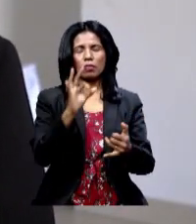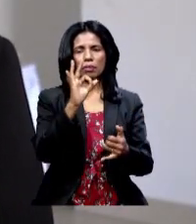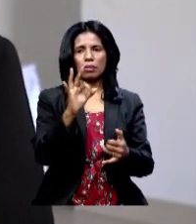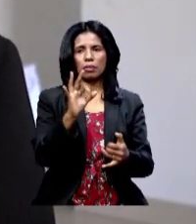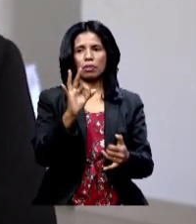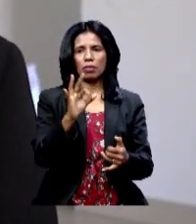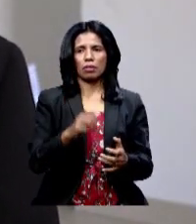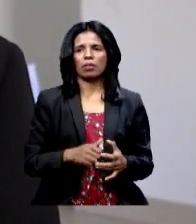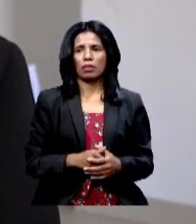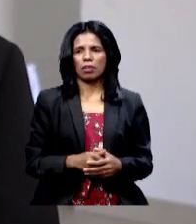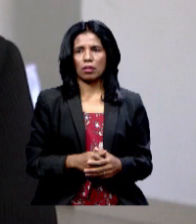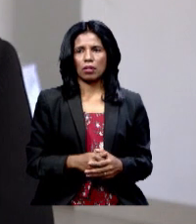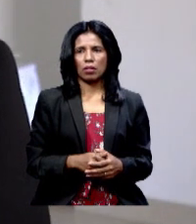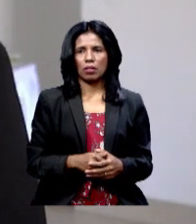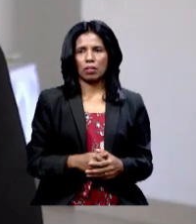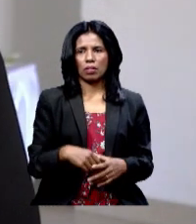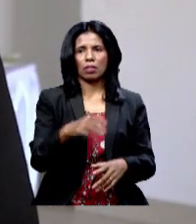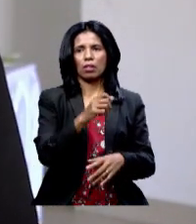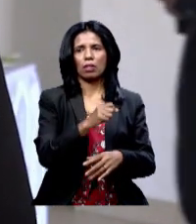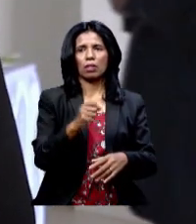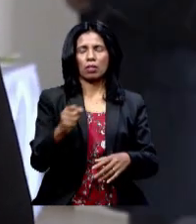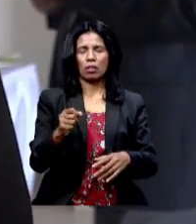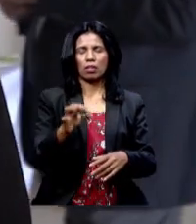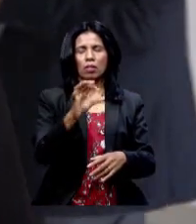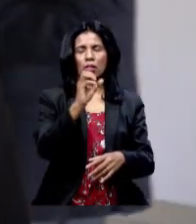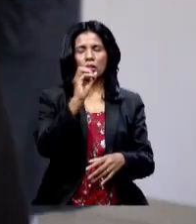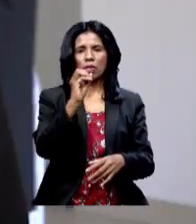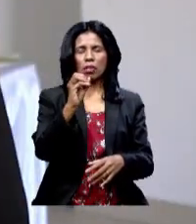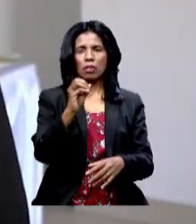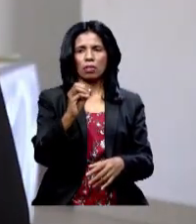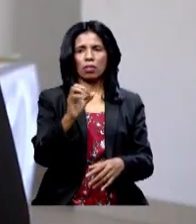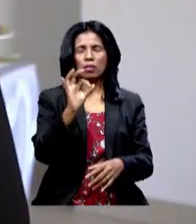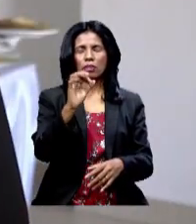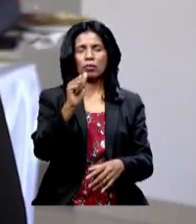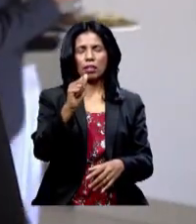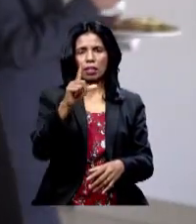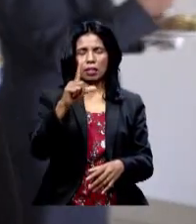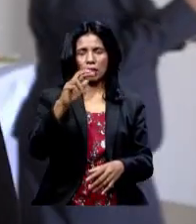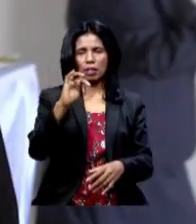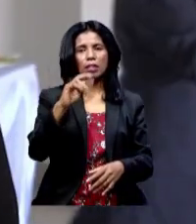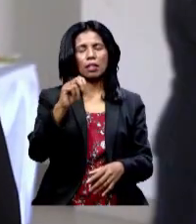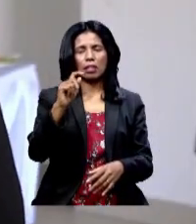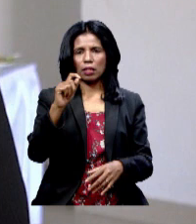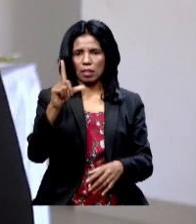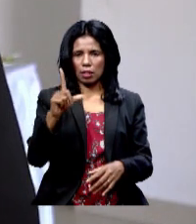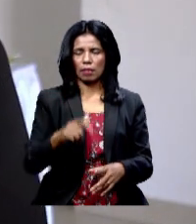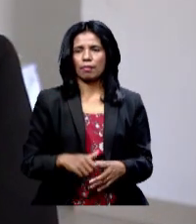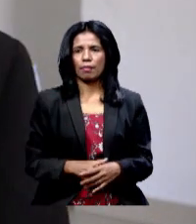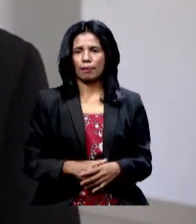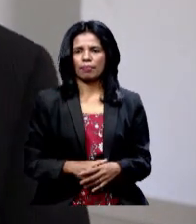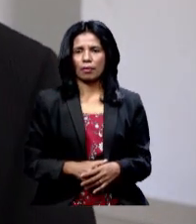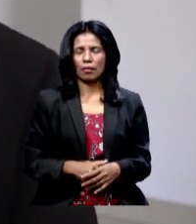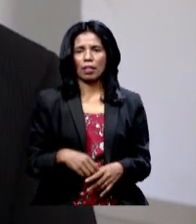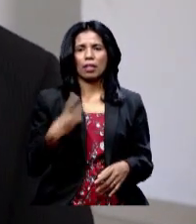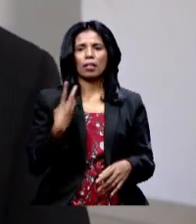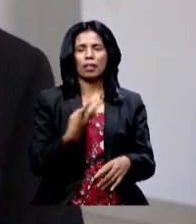naram. Forças Armadas de Libertação Nacional de Timor-Leste. Valentil. Valentil. Valentil. E tem